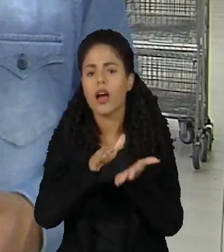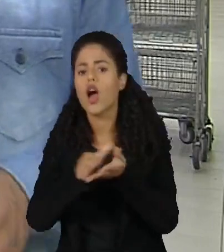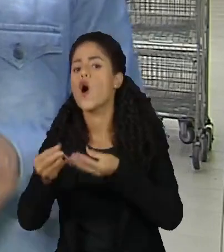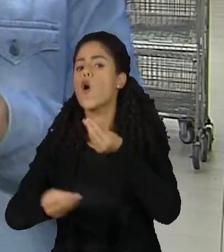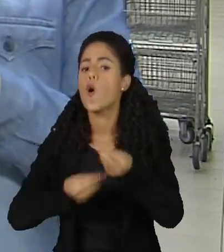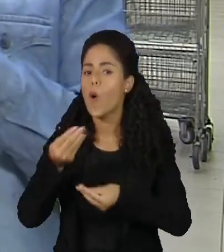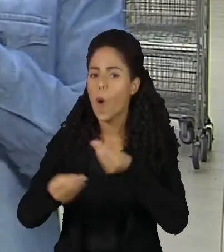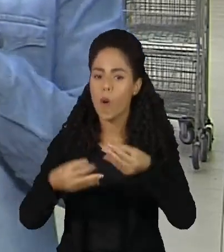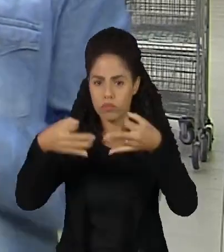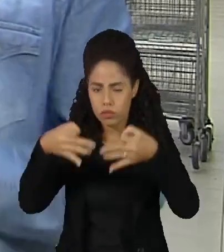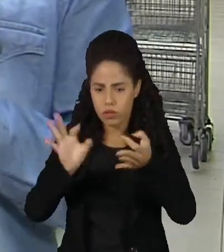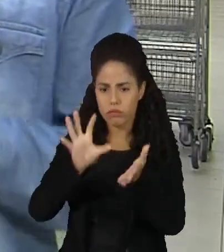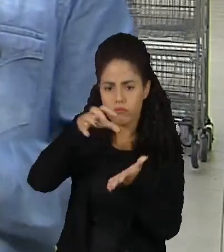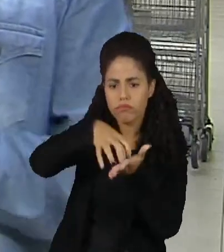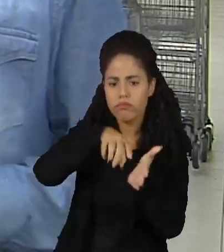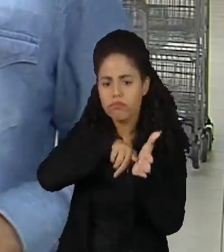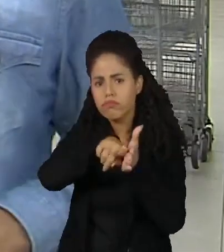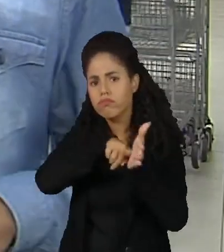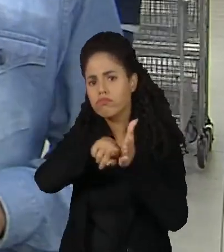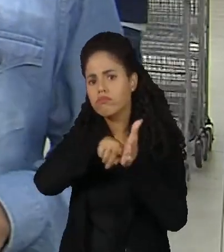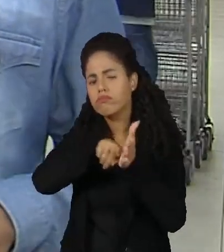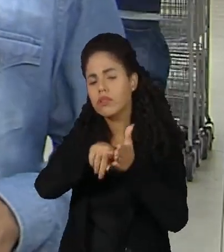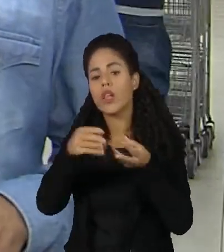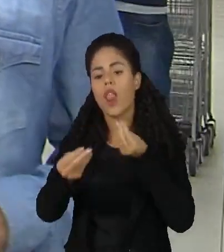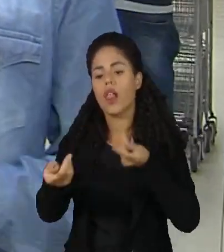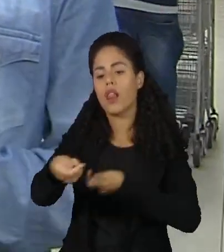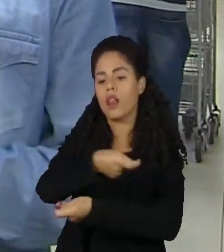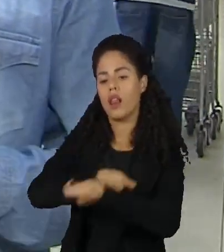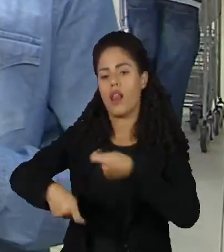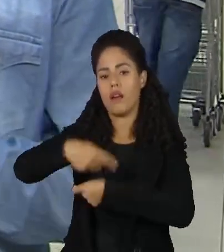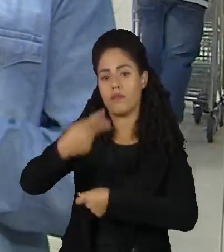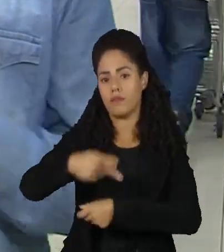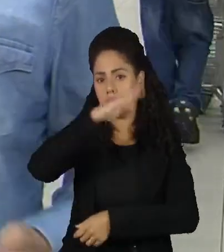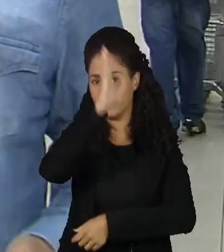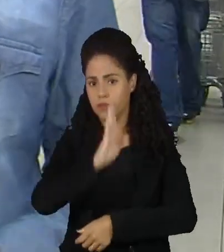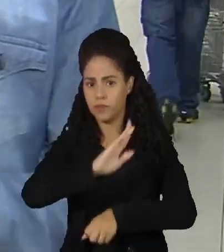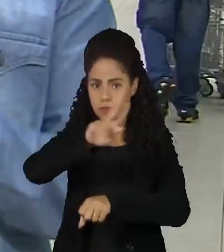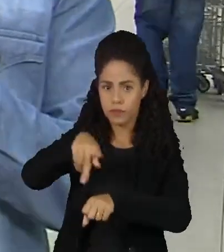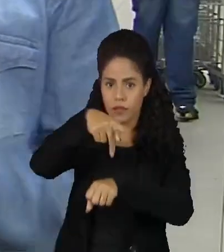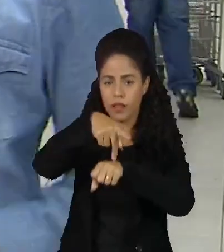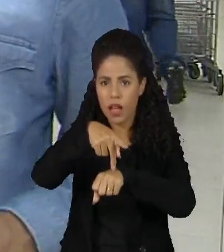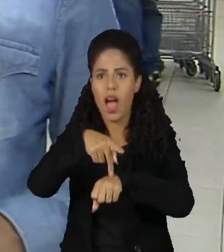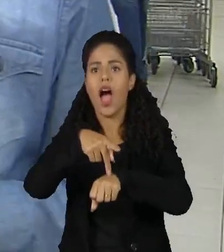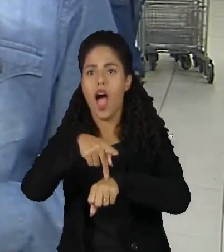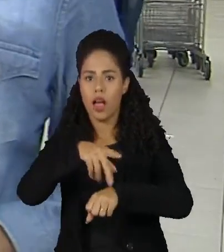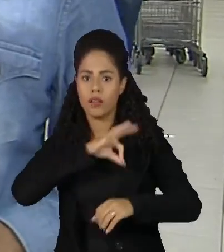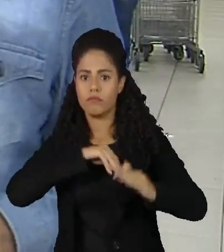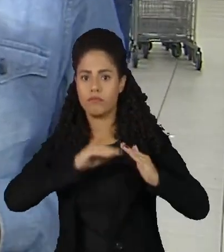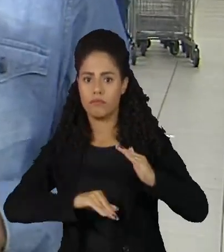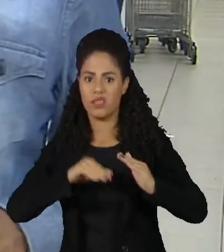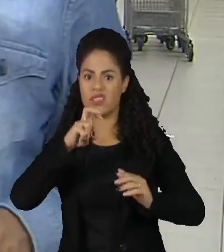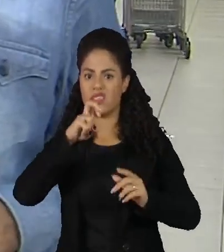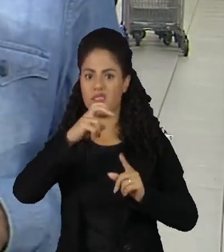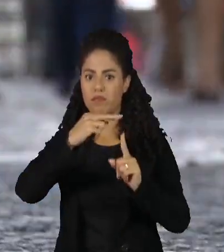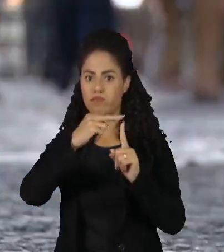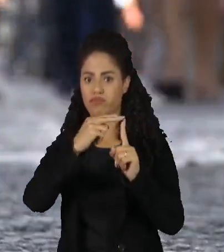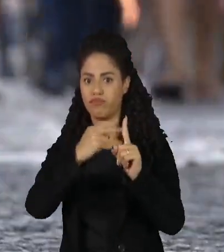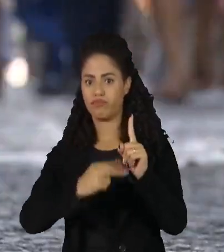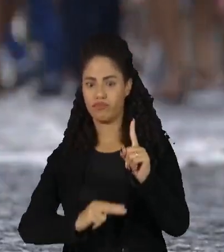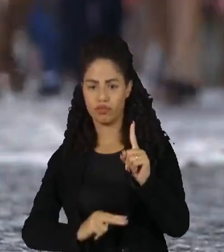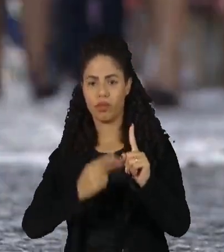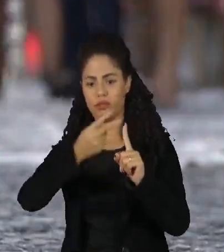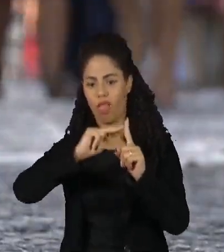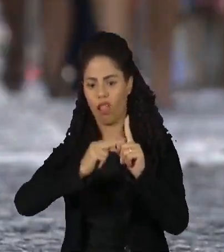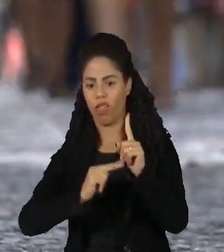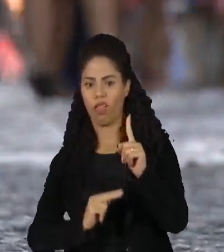DIEESE, órgão que realiza a pesquisa sobre as condições econômicas no país, esse valor está pelo menos 5 vezes abaixo do ideal.